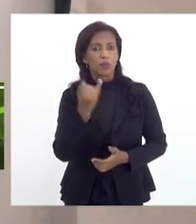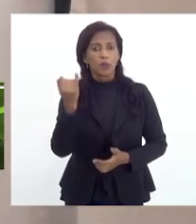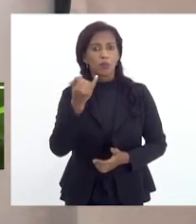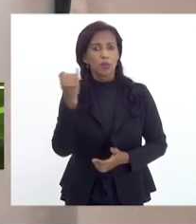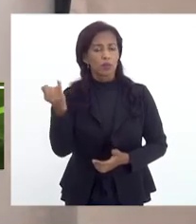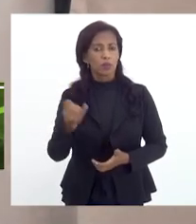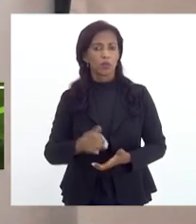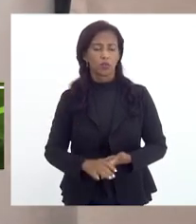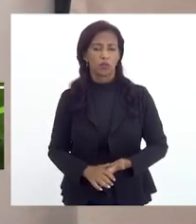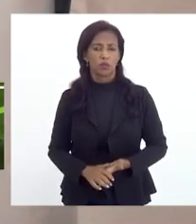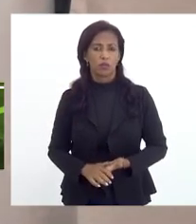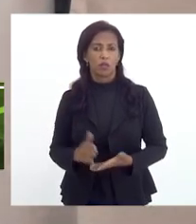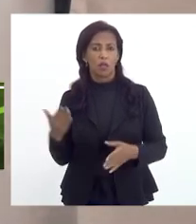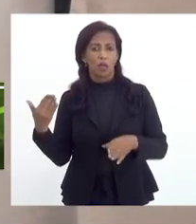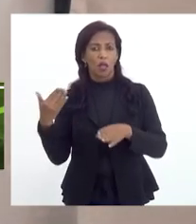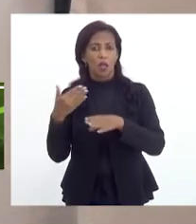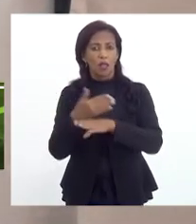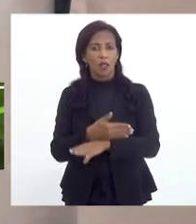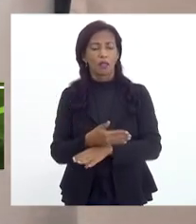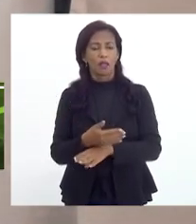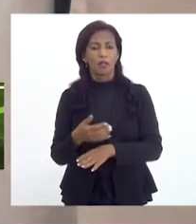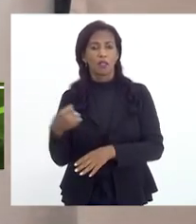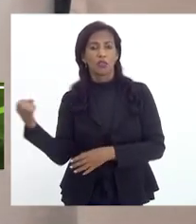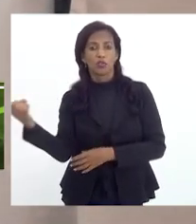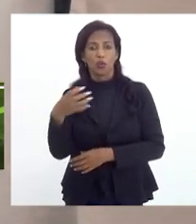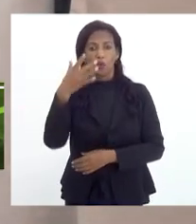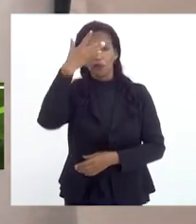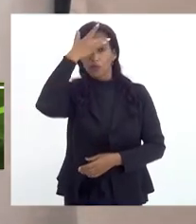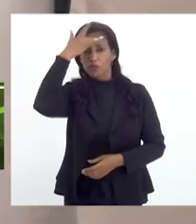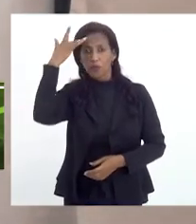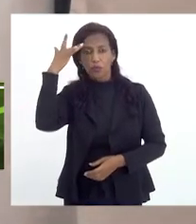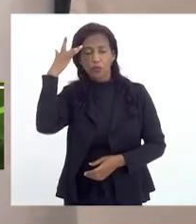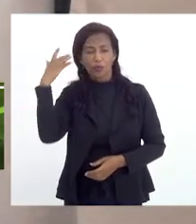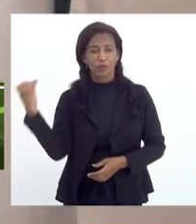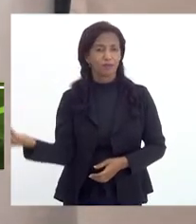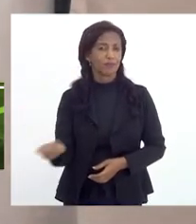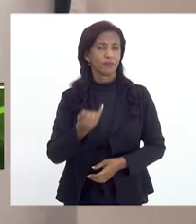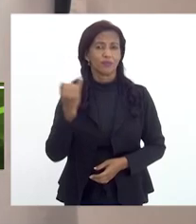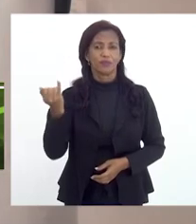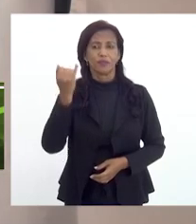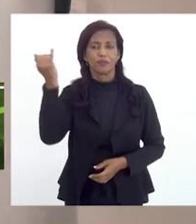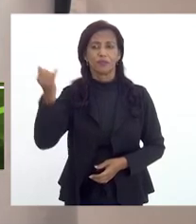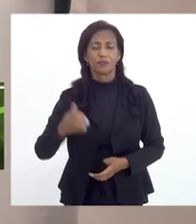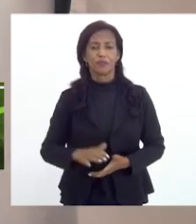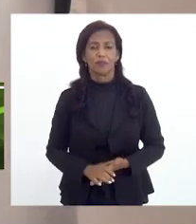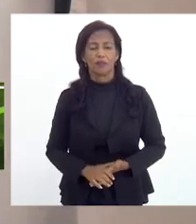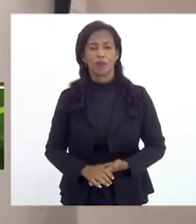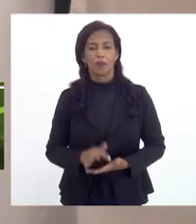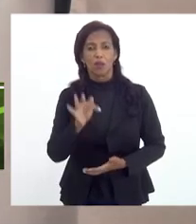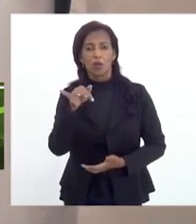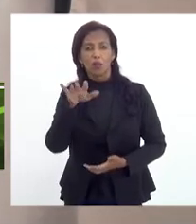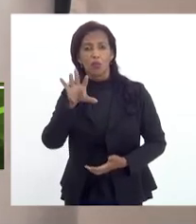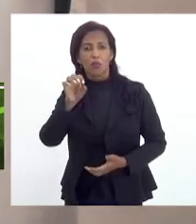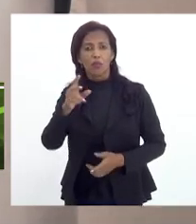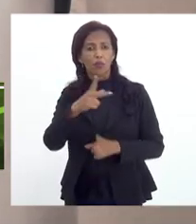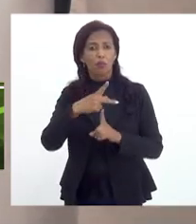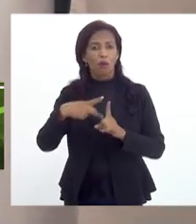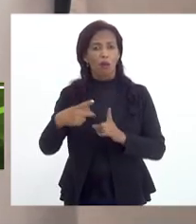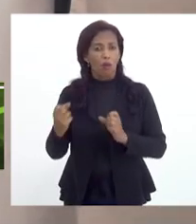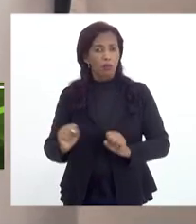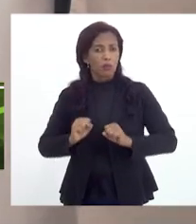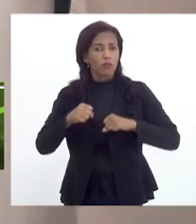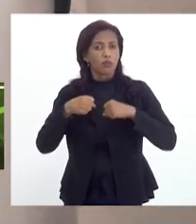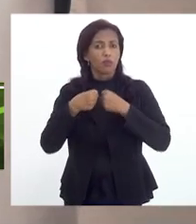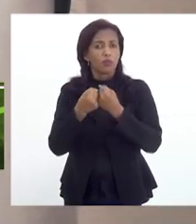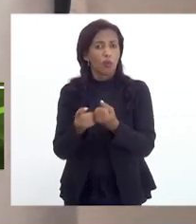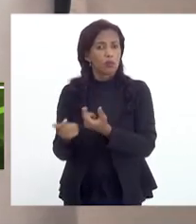A entrada De novos servidores É importantíssimo Pro fundo De Previdência É o que dá Oxigenação